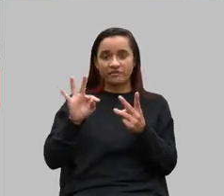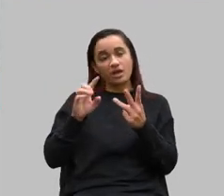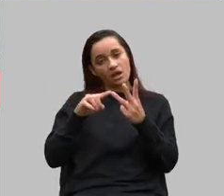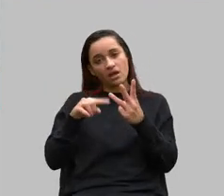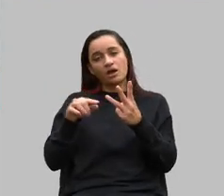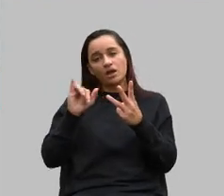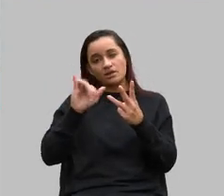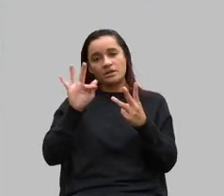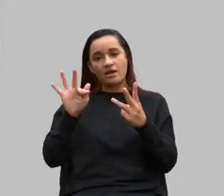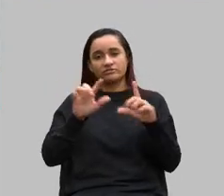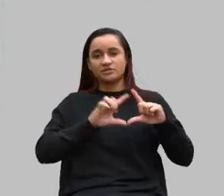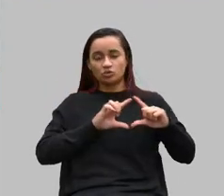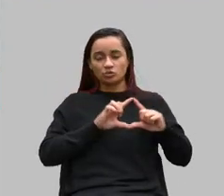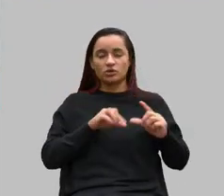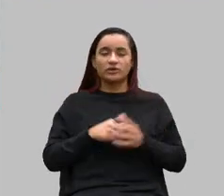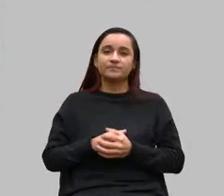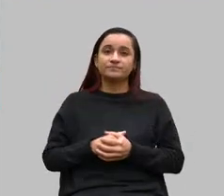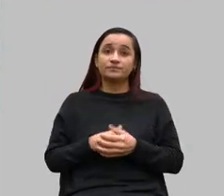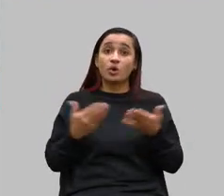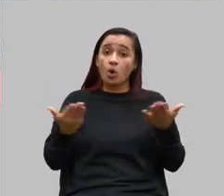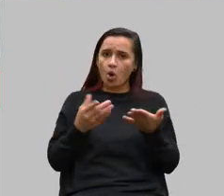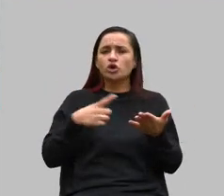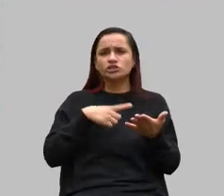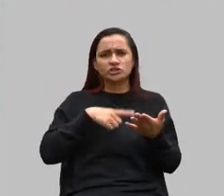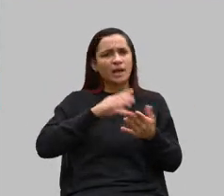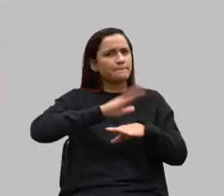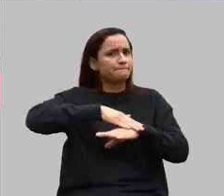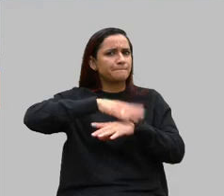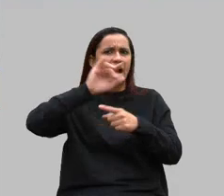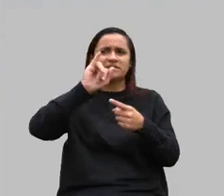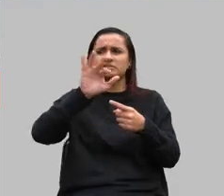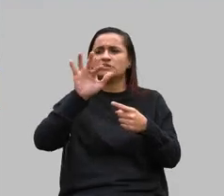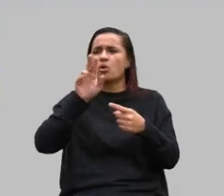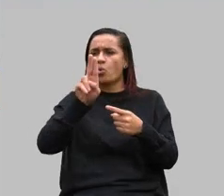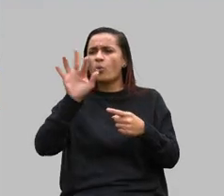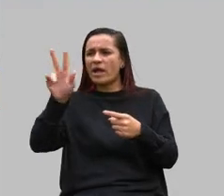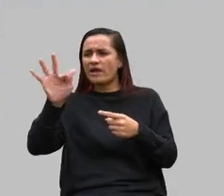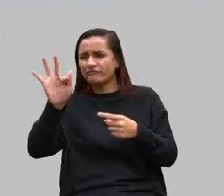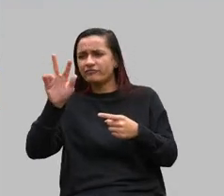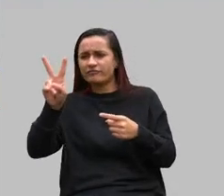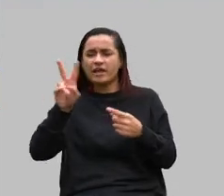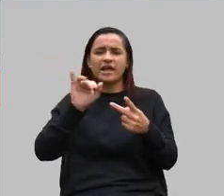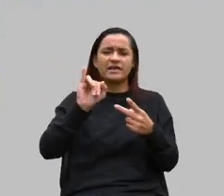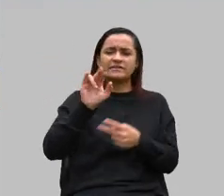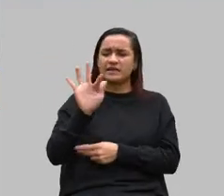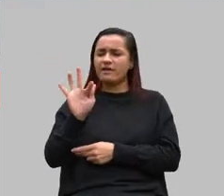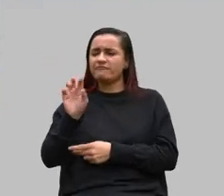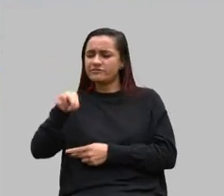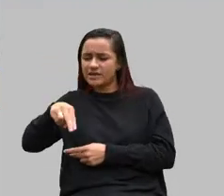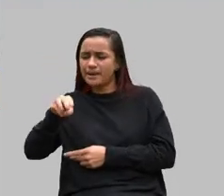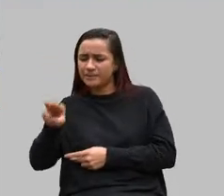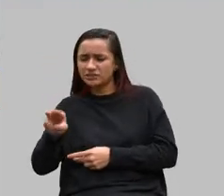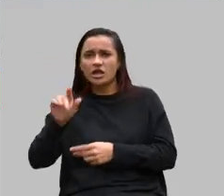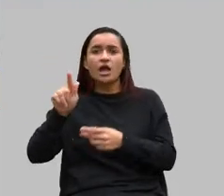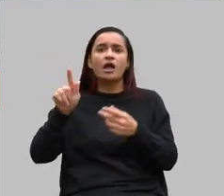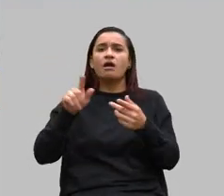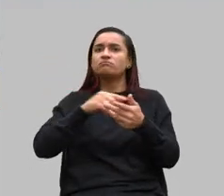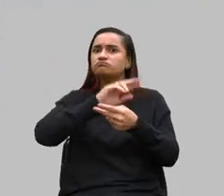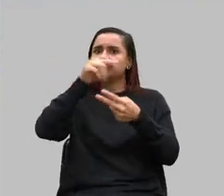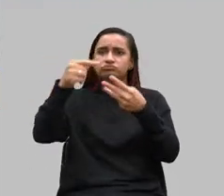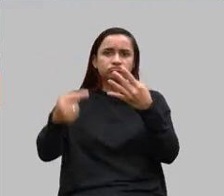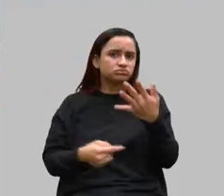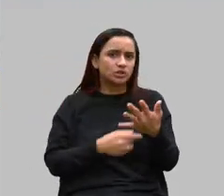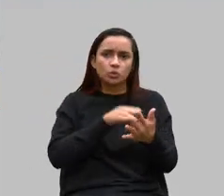FMG tem o mmg tem todas essas instituições é hoje a maior rede de pesquisa e aí